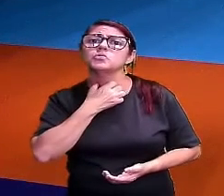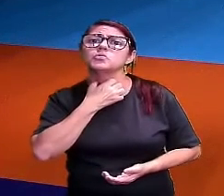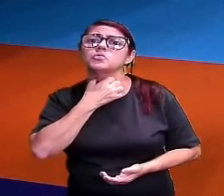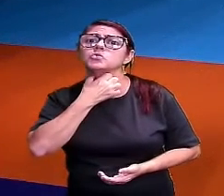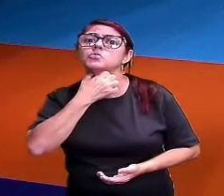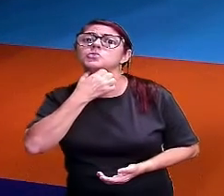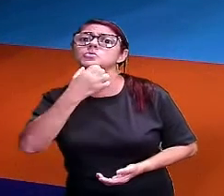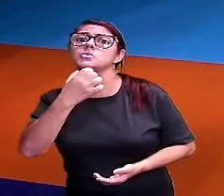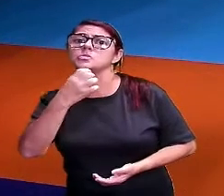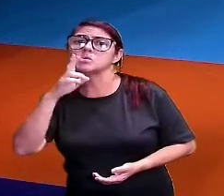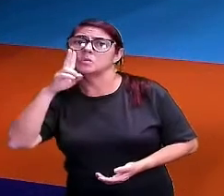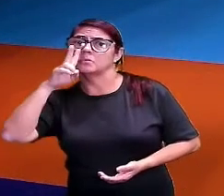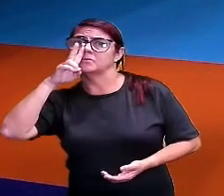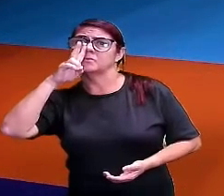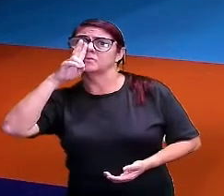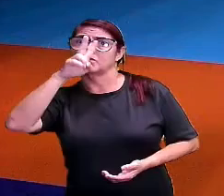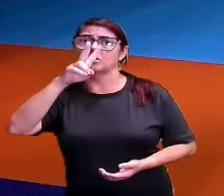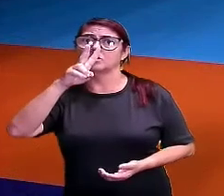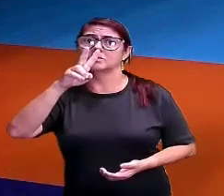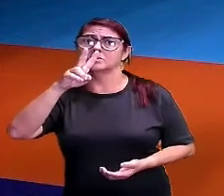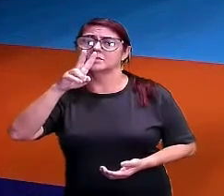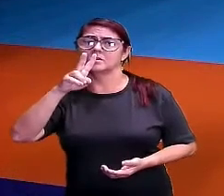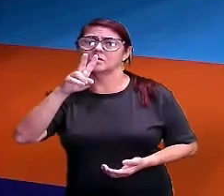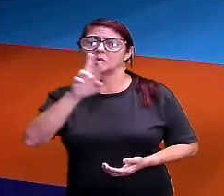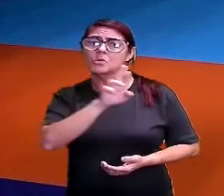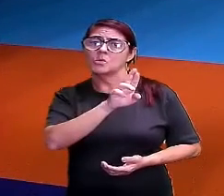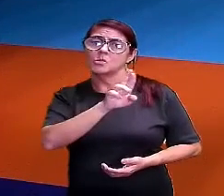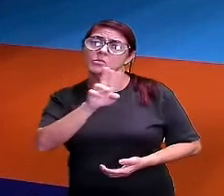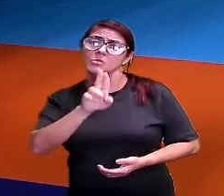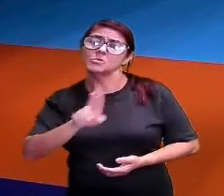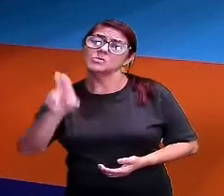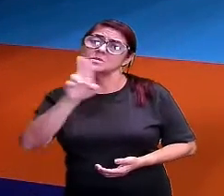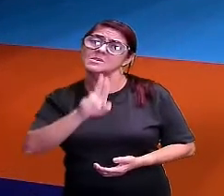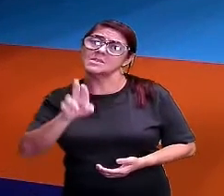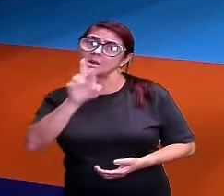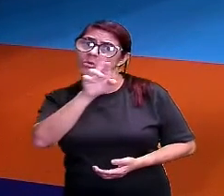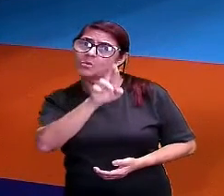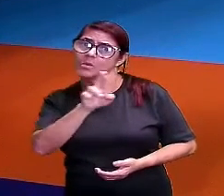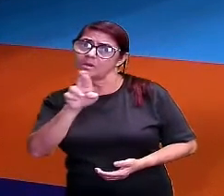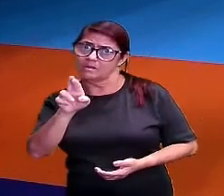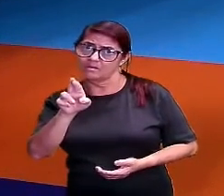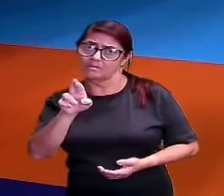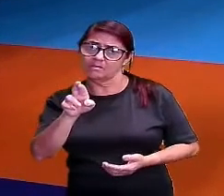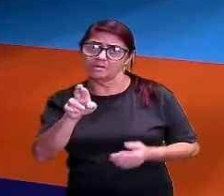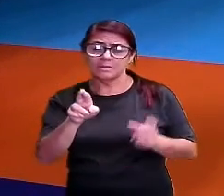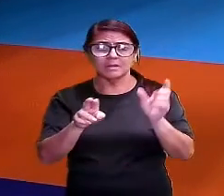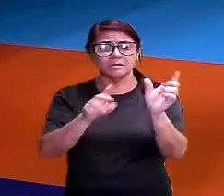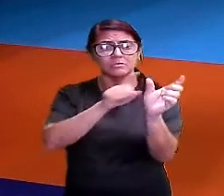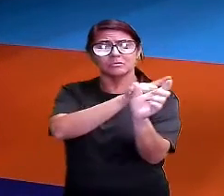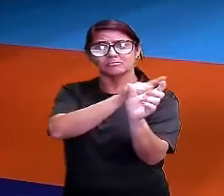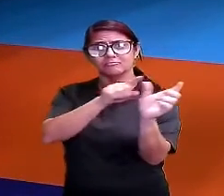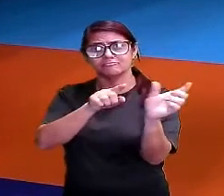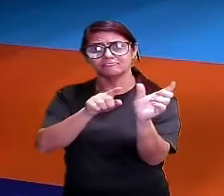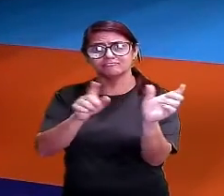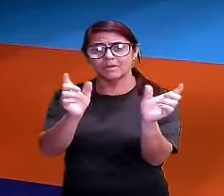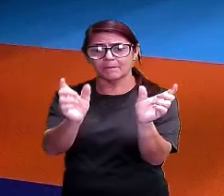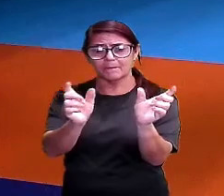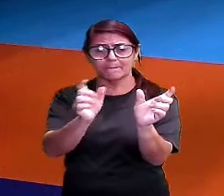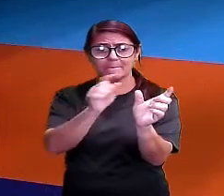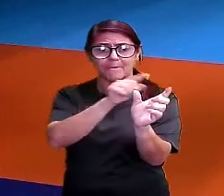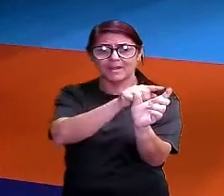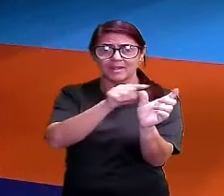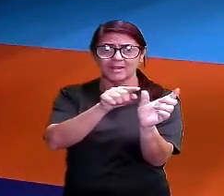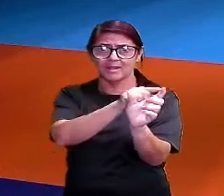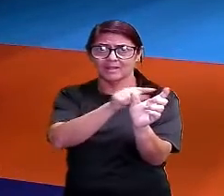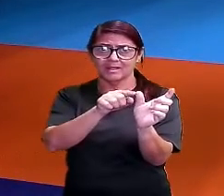forte, quando vier esse uso do R entre as vogais no meio das palavras, tá? A gente vai